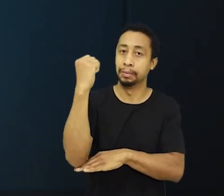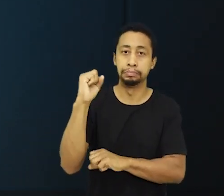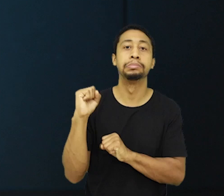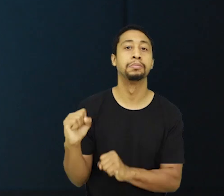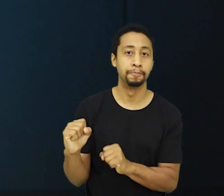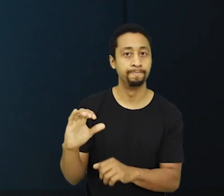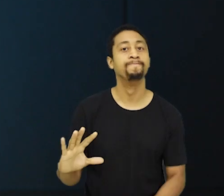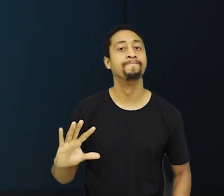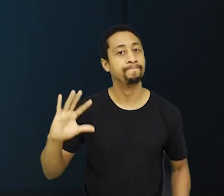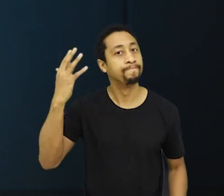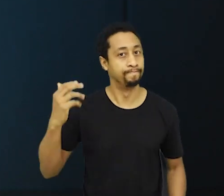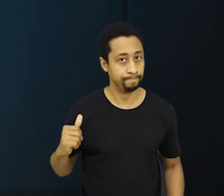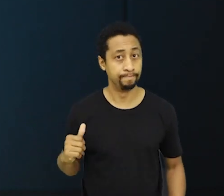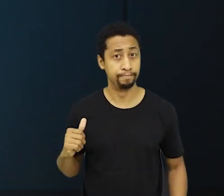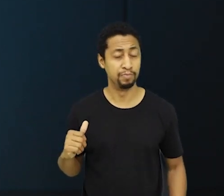que é